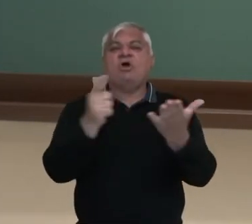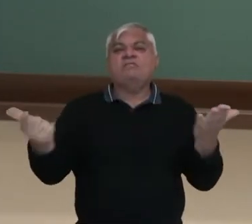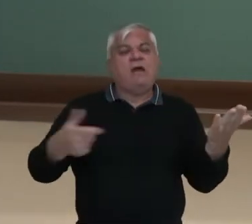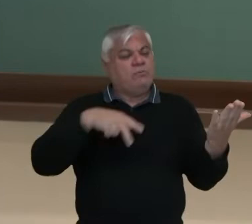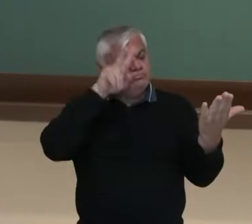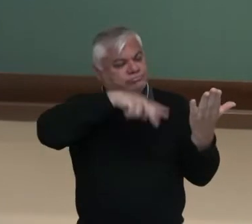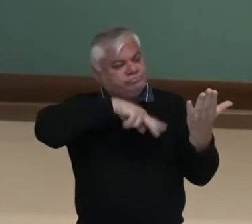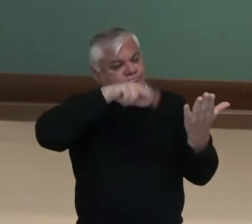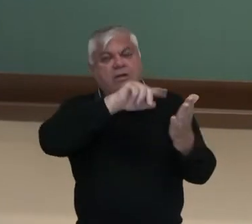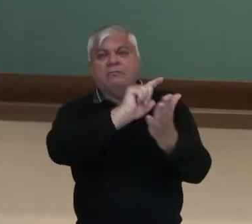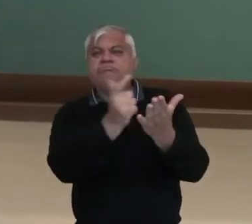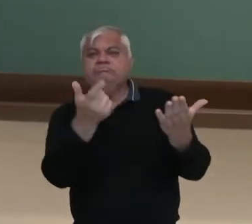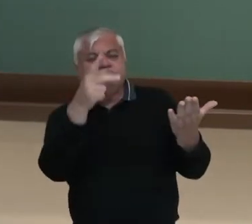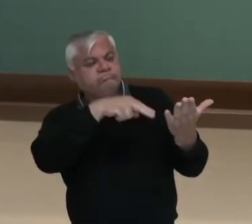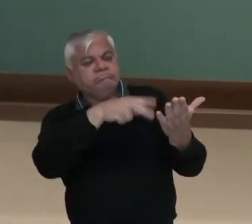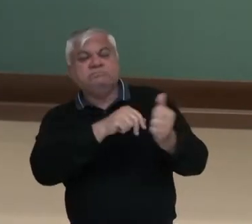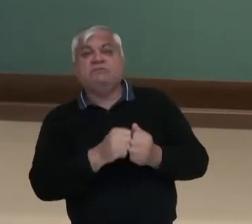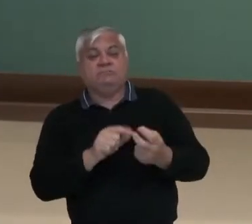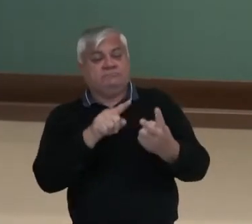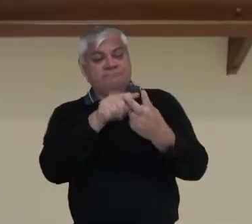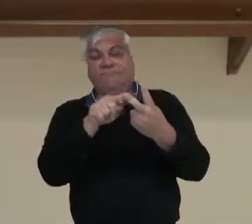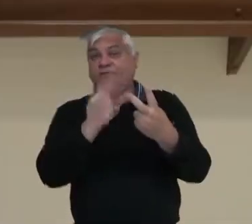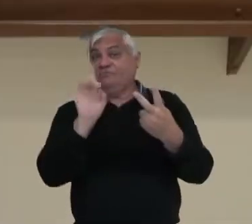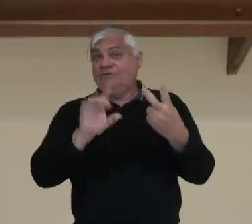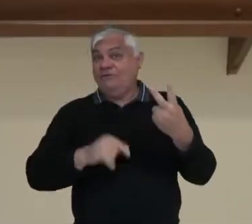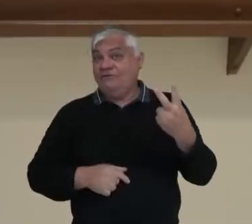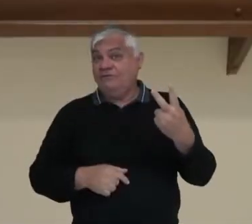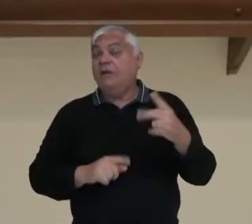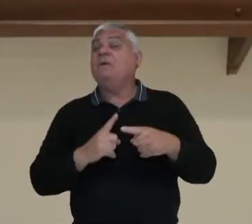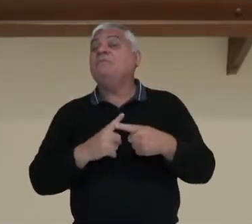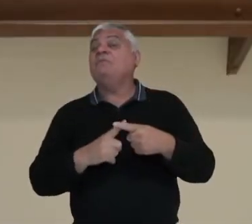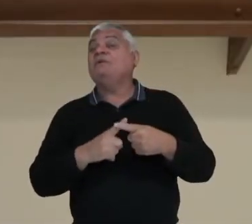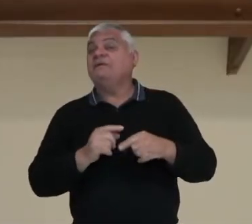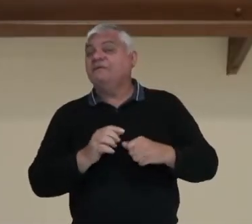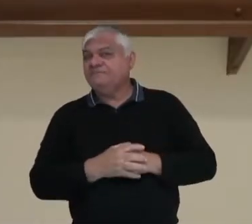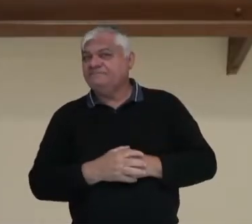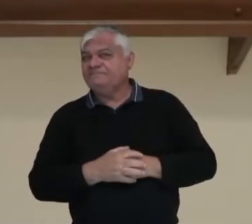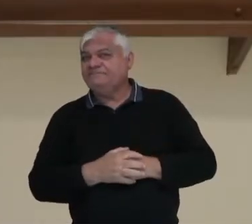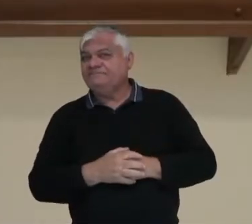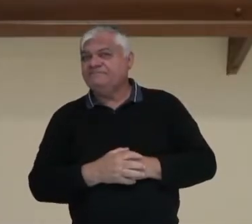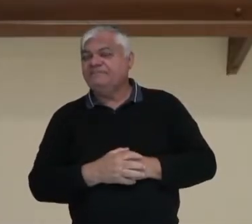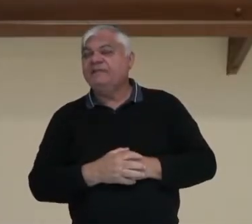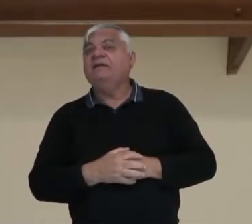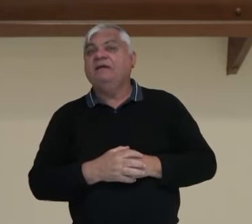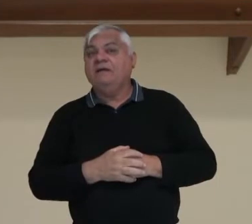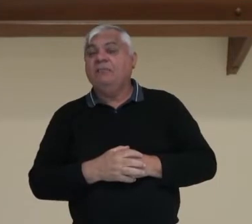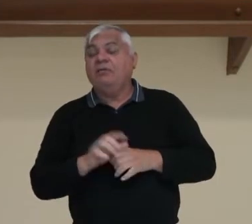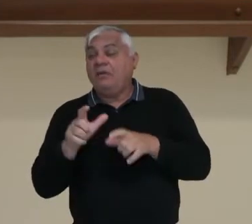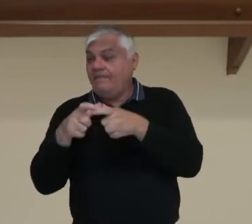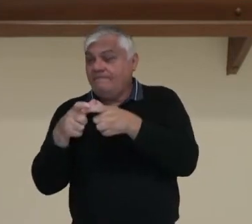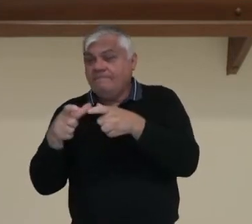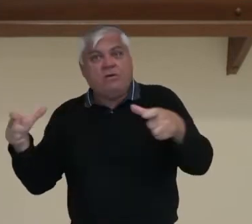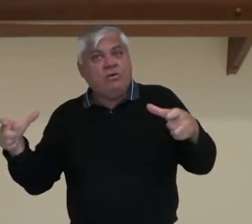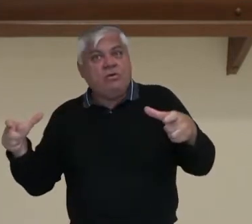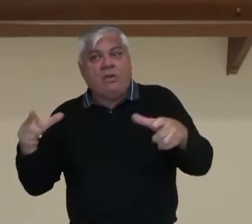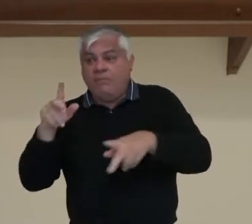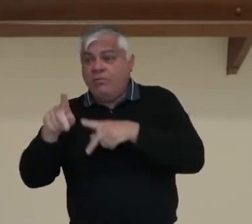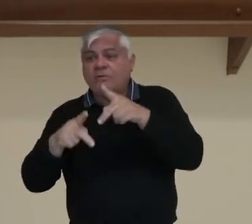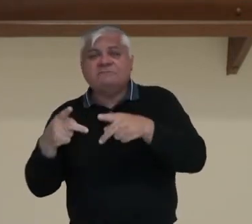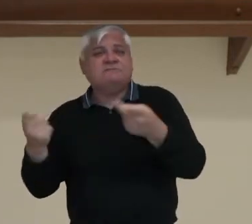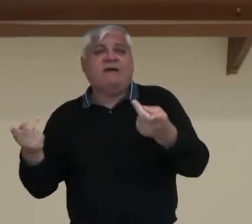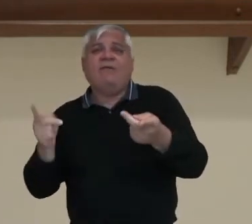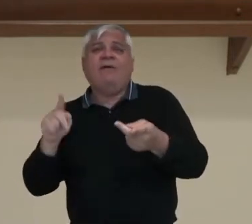jornais. Por quê? Aí a gente também entra numa outra questão. Boa parte da população brasileira ela